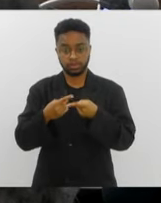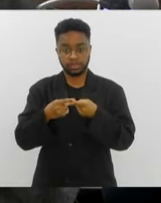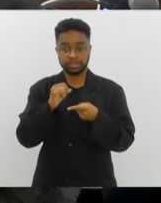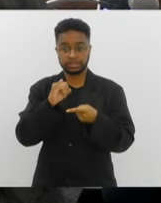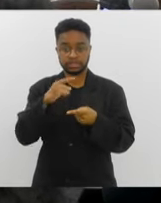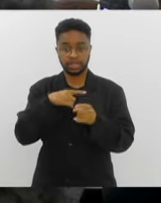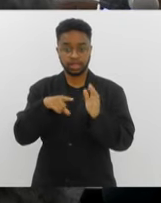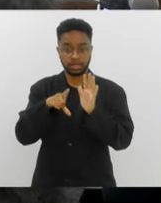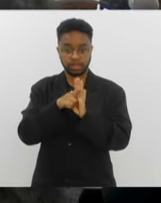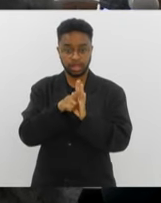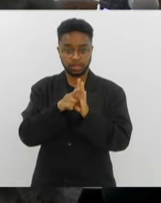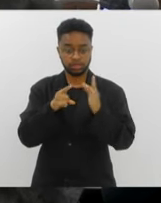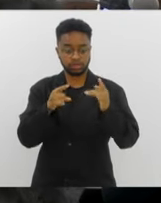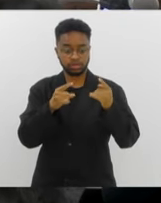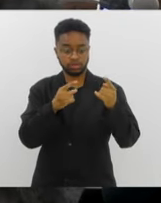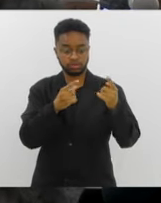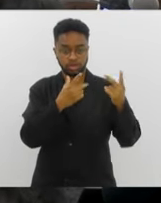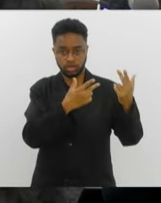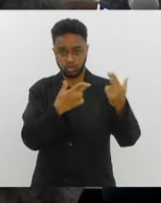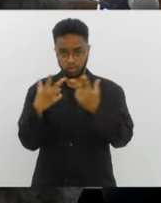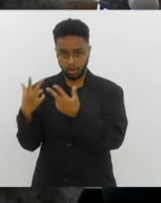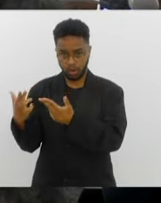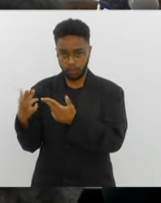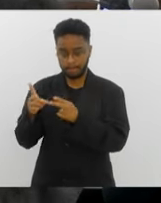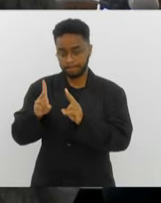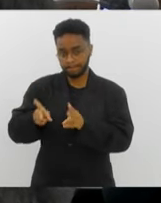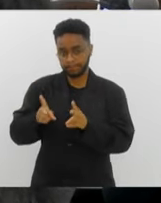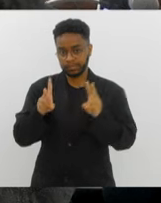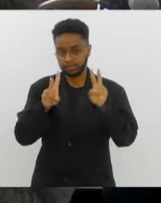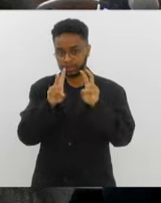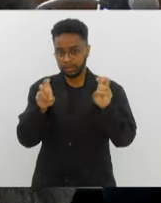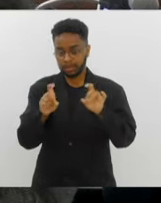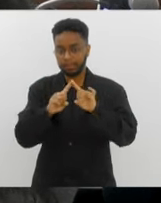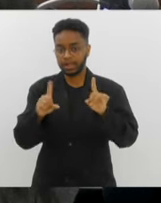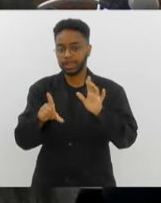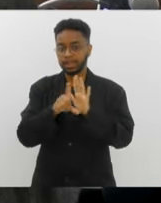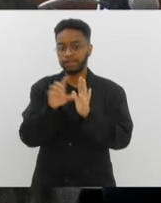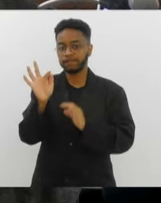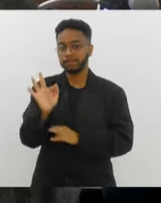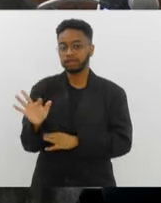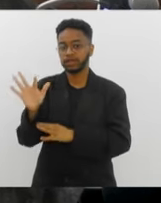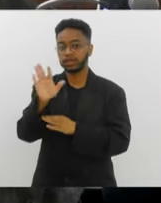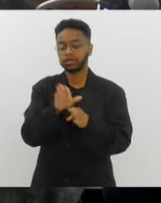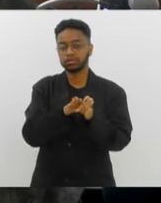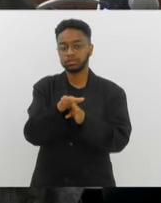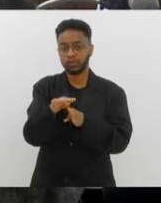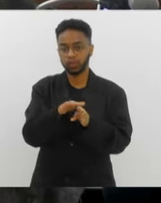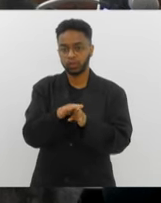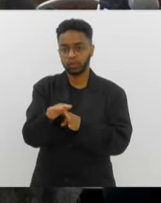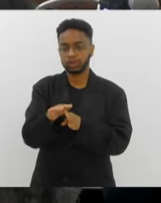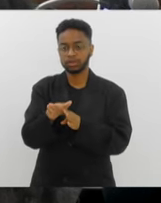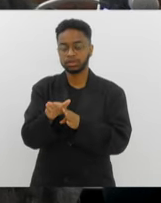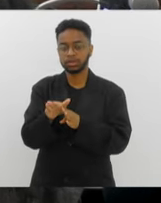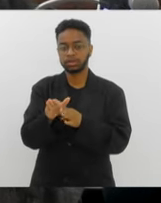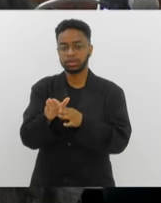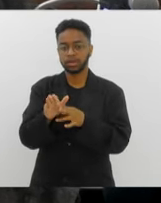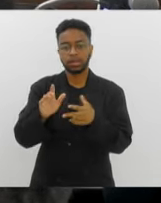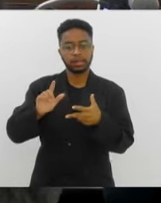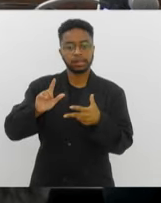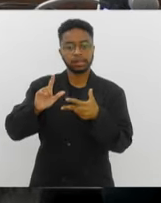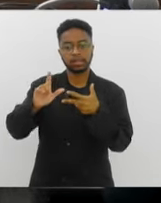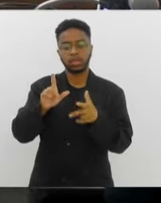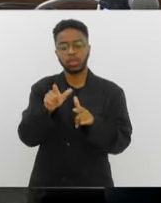legislação concorrente sobre um assunto, a legislação federal, ela orienta as legislações das